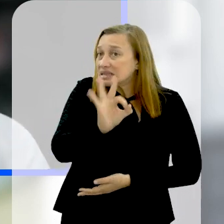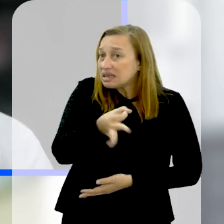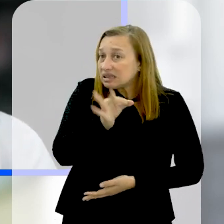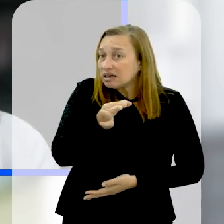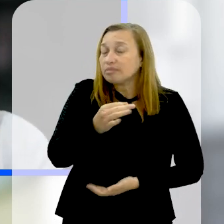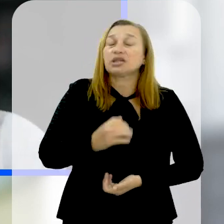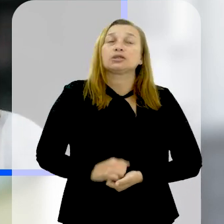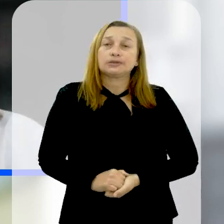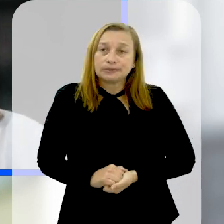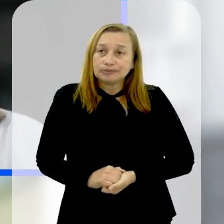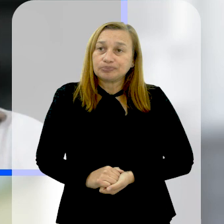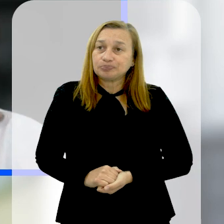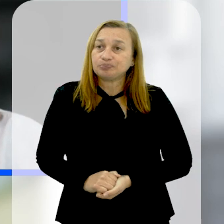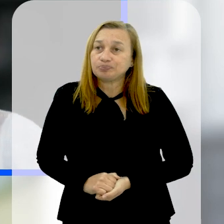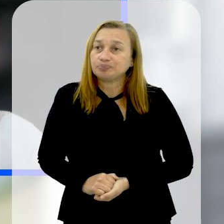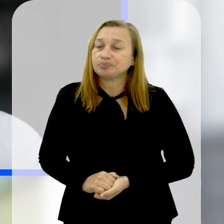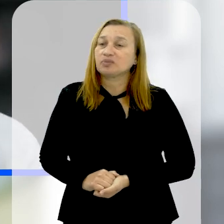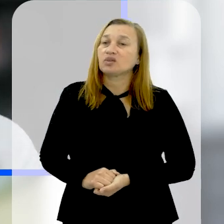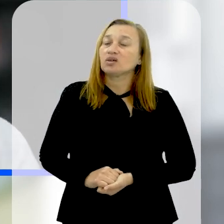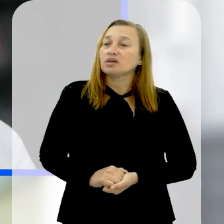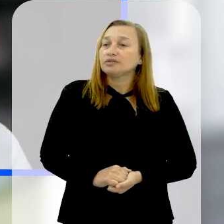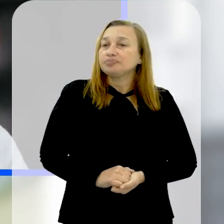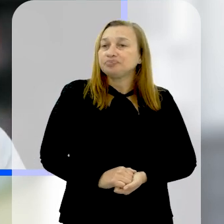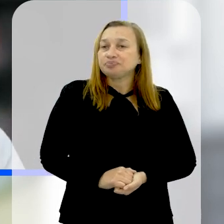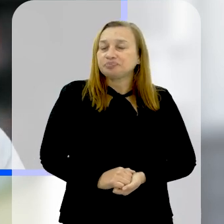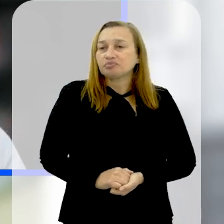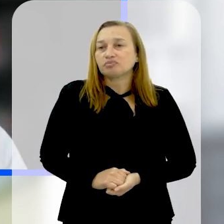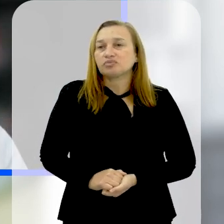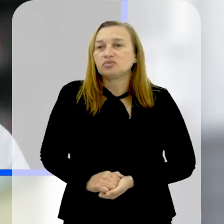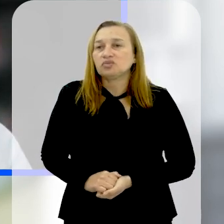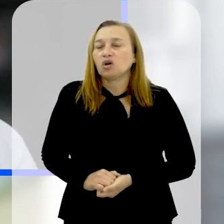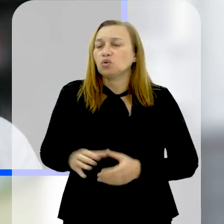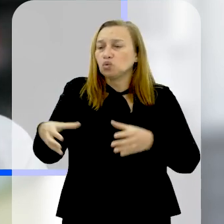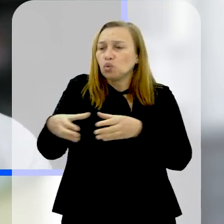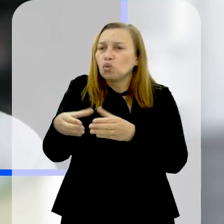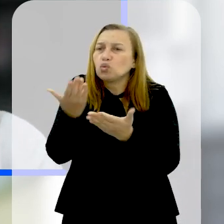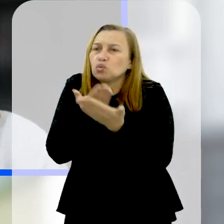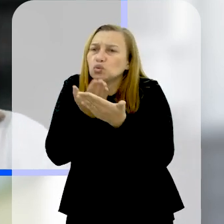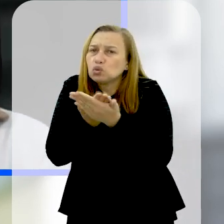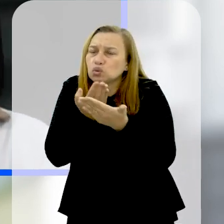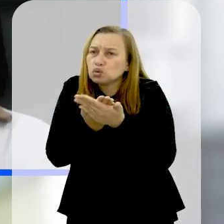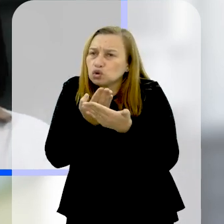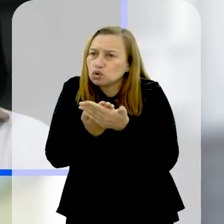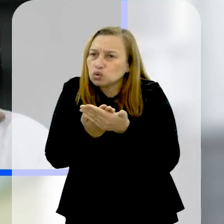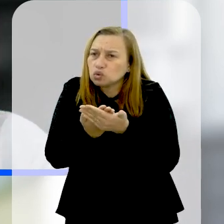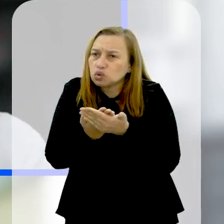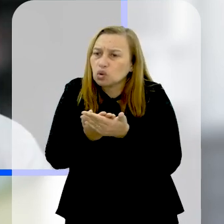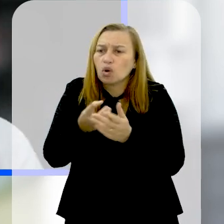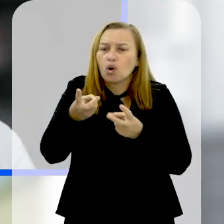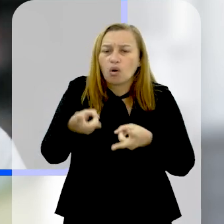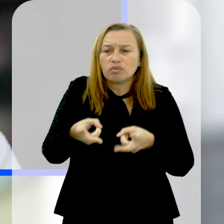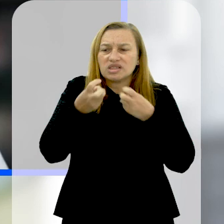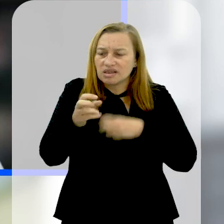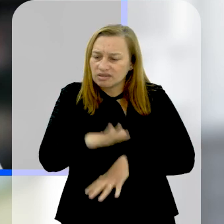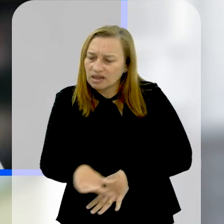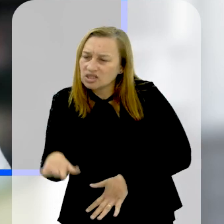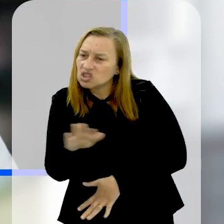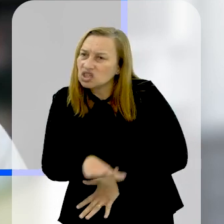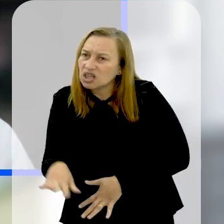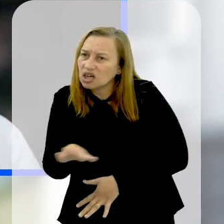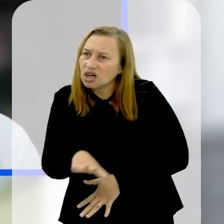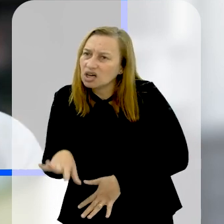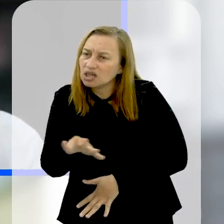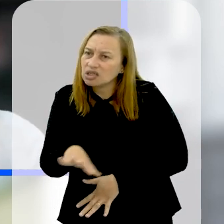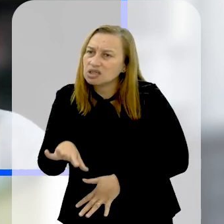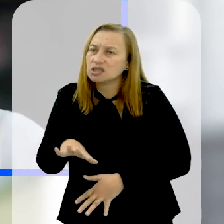Exatamente. Complementando, se me permite, com dados até do nosso grupo de estudo, que é o Observatório de Saúde da Infância, Observa a